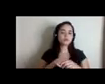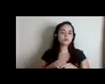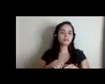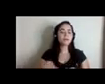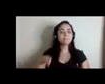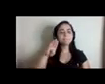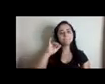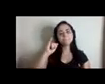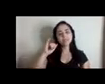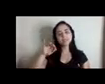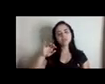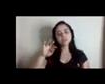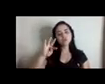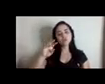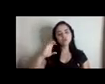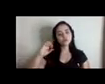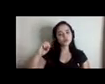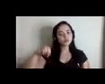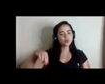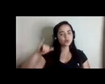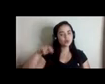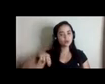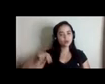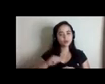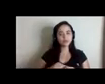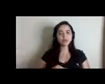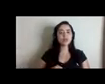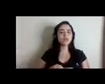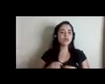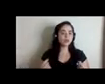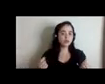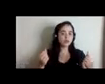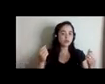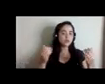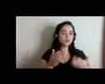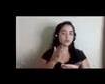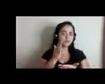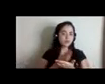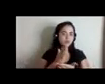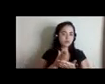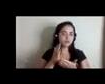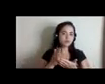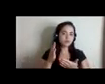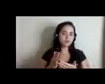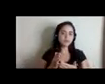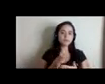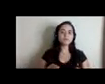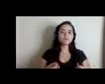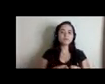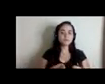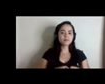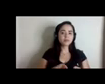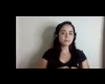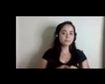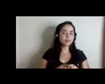bitcoins e blockchains, a economia da partilha, a própria relação entre